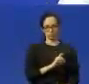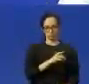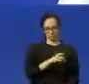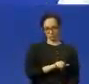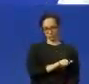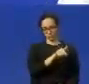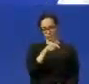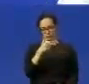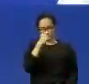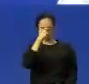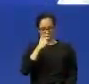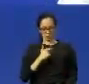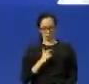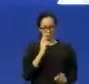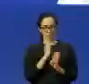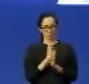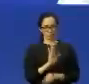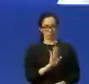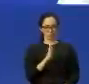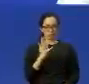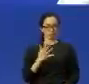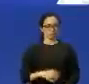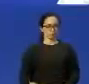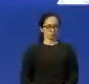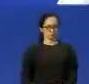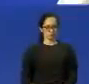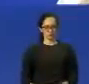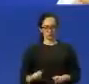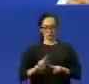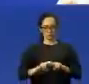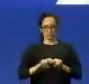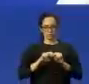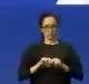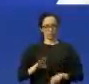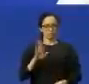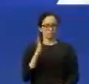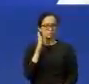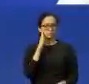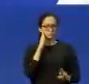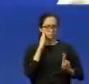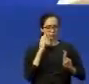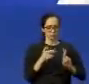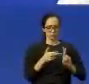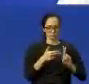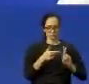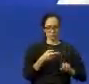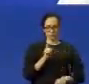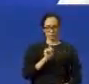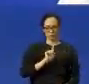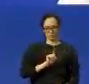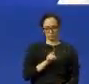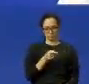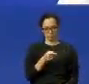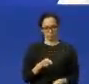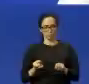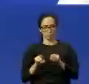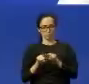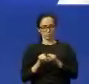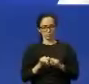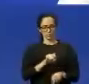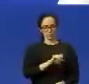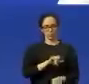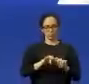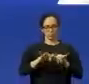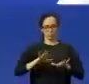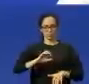qual o corpo humano estaria sujeito, não é? Então, dali, sabemos que R igual a 1000 e a corrente que passa pelo corpo